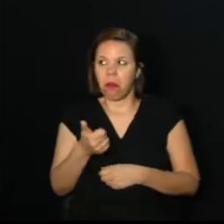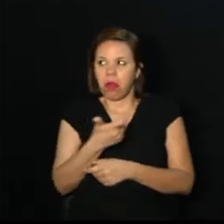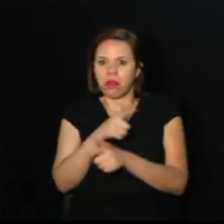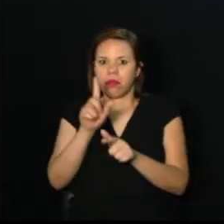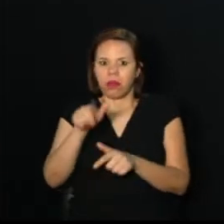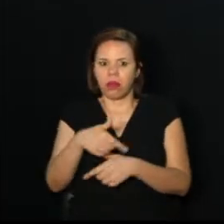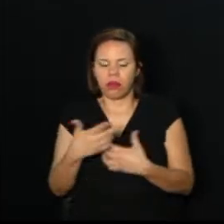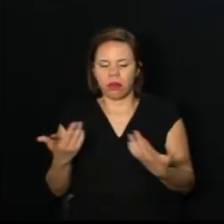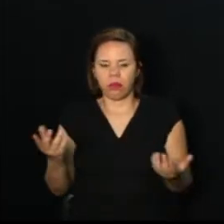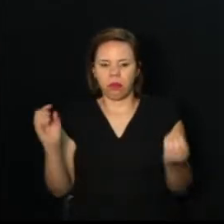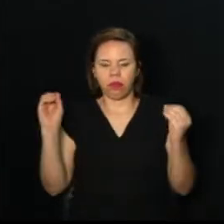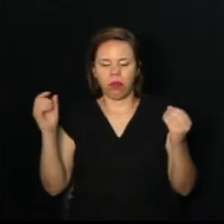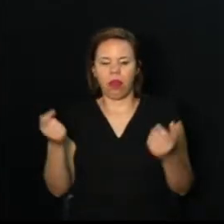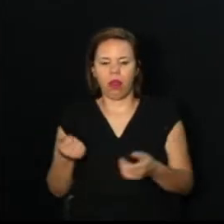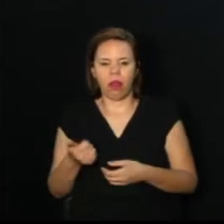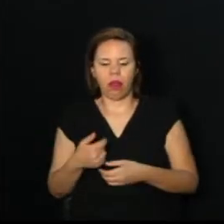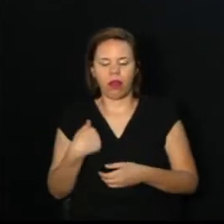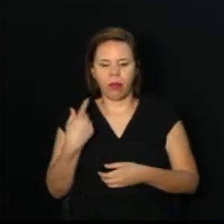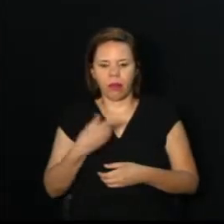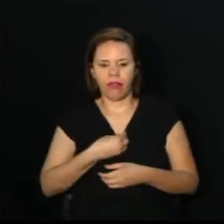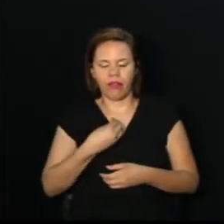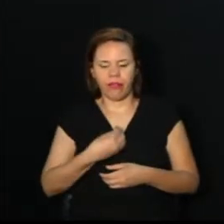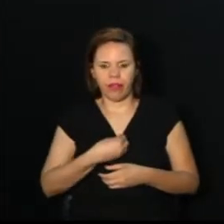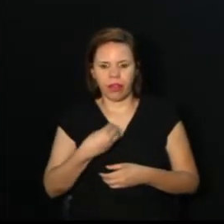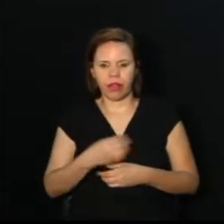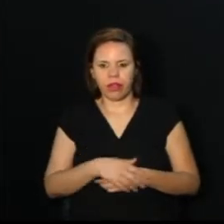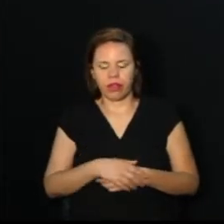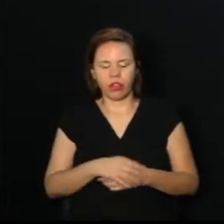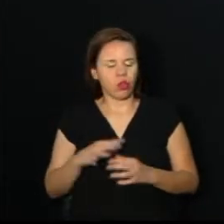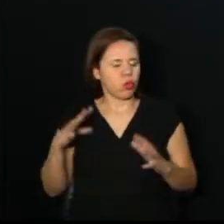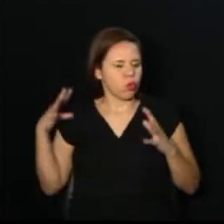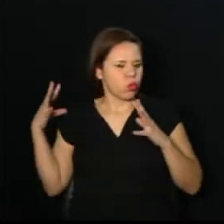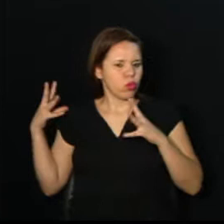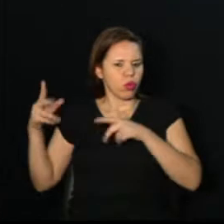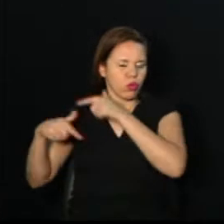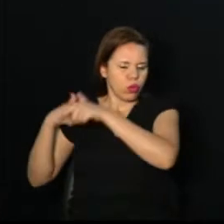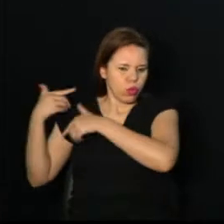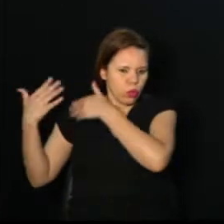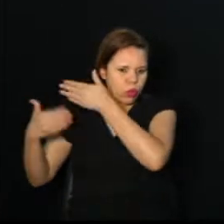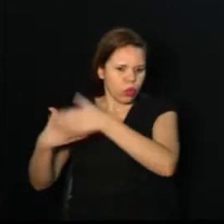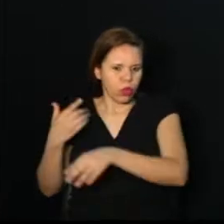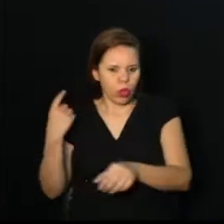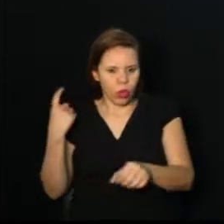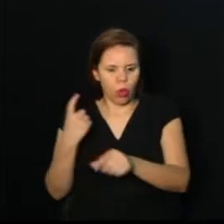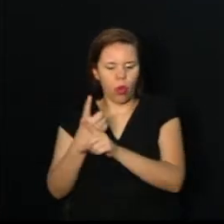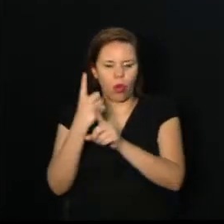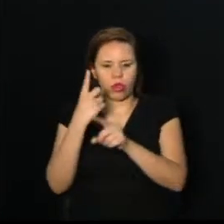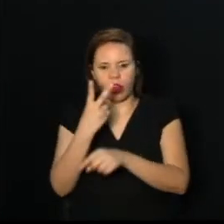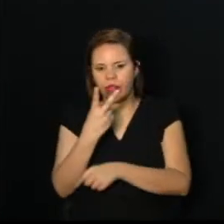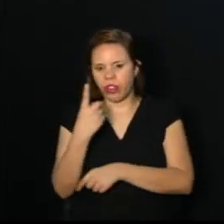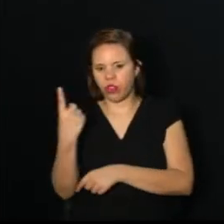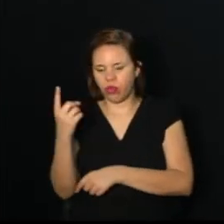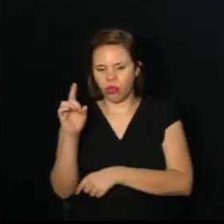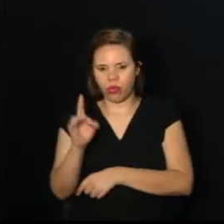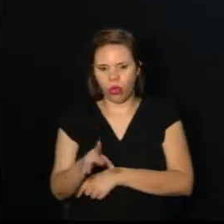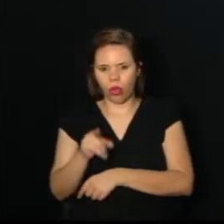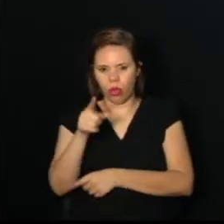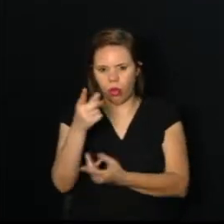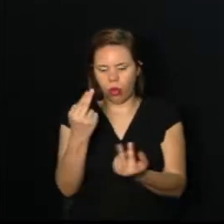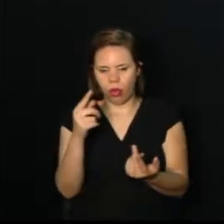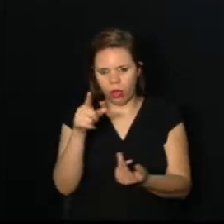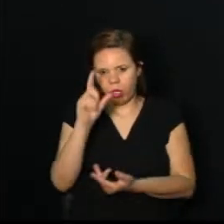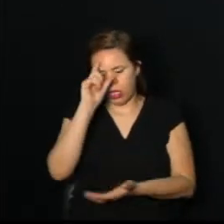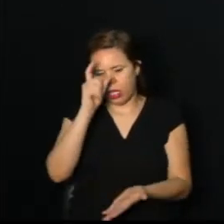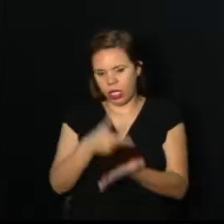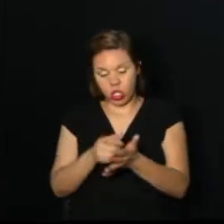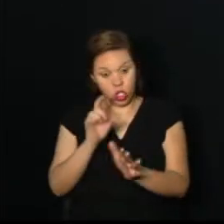Raríssimo, raríssimo. Na minha vida toda encontrei 21.